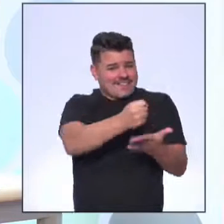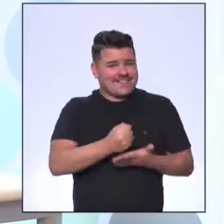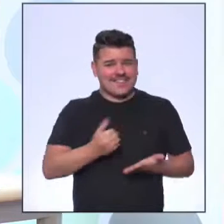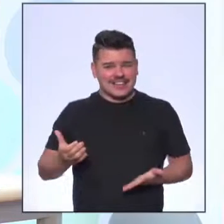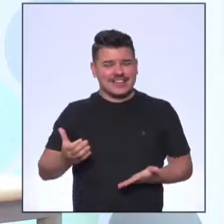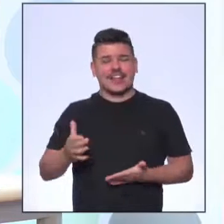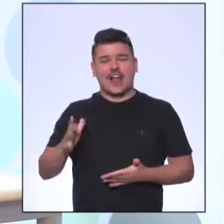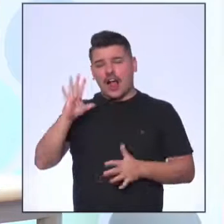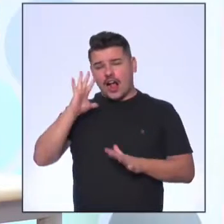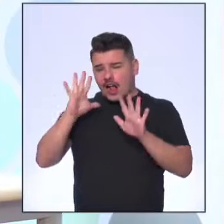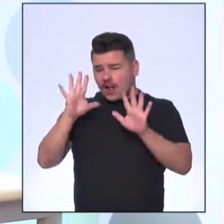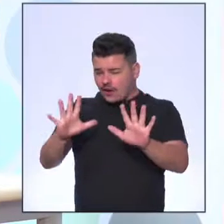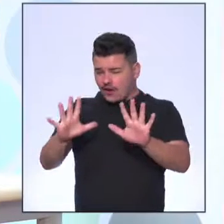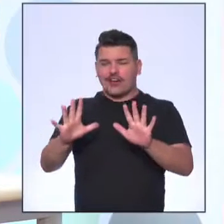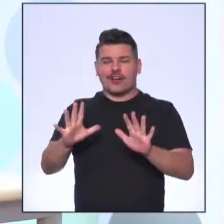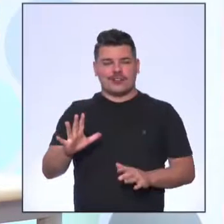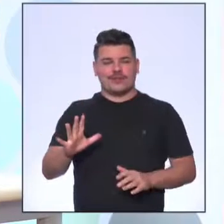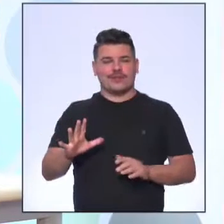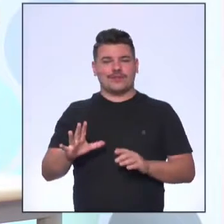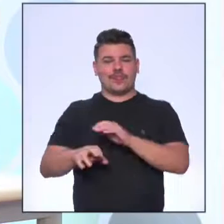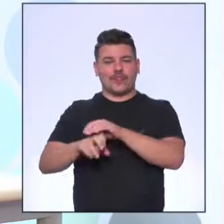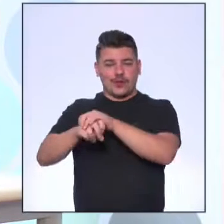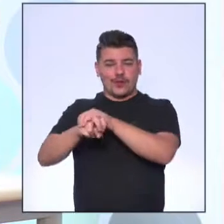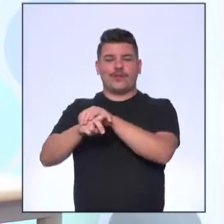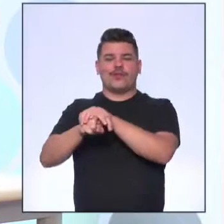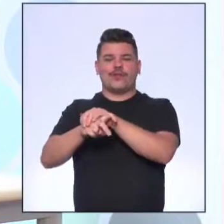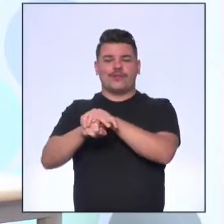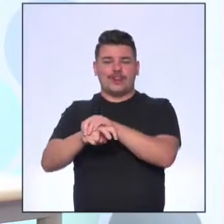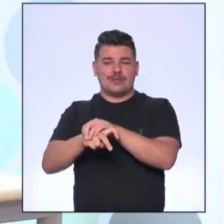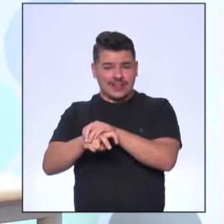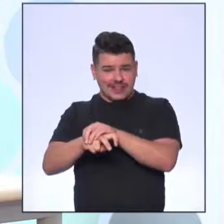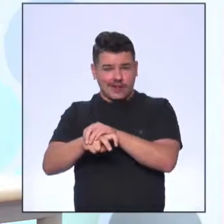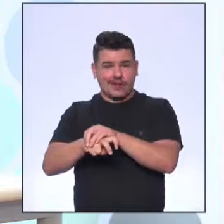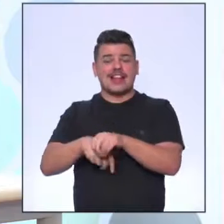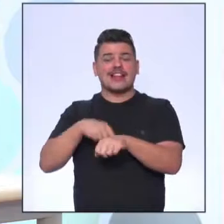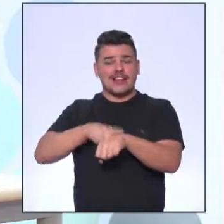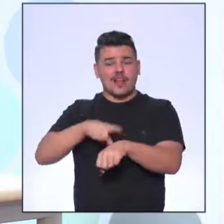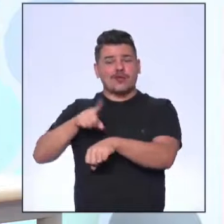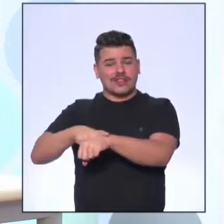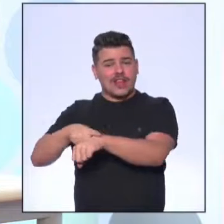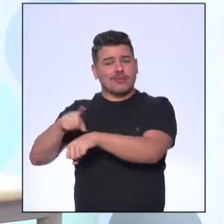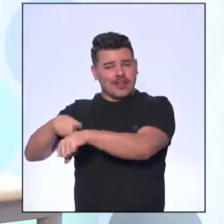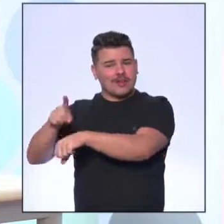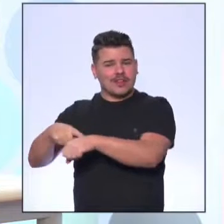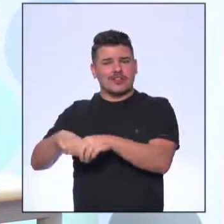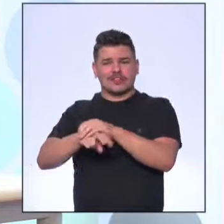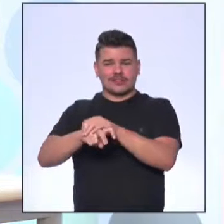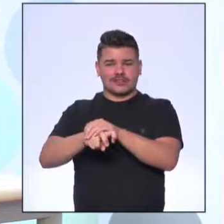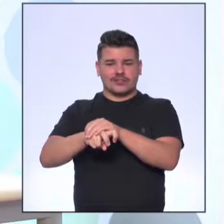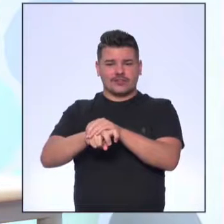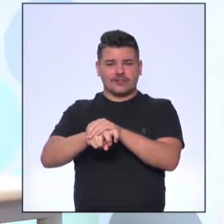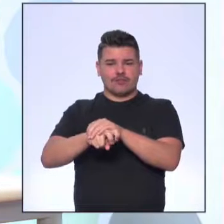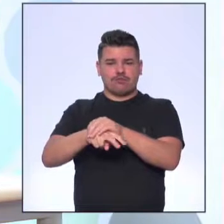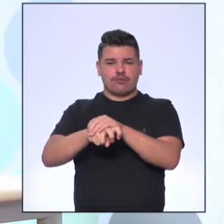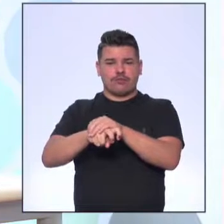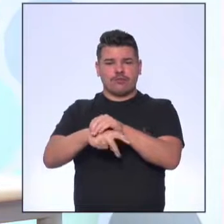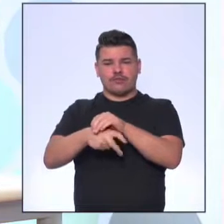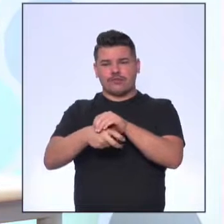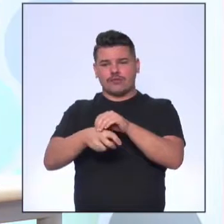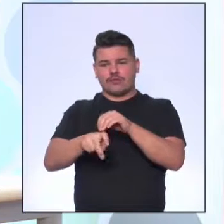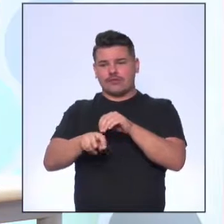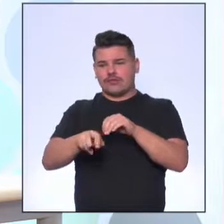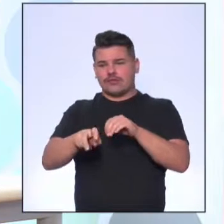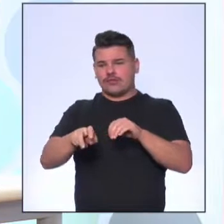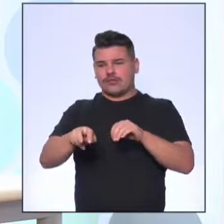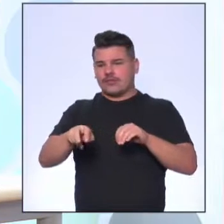para vocês, o ermitão, de tempos em tempos, precisa trocar de concha. Ele troca de concha de